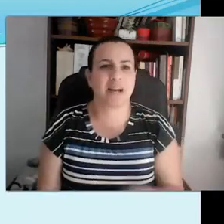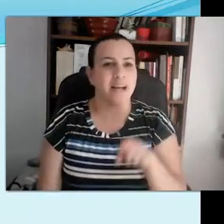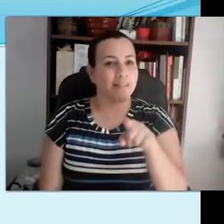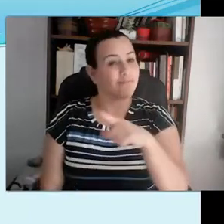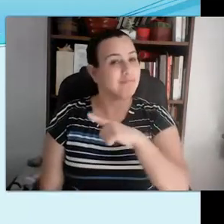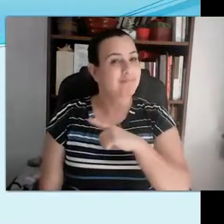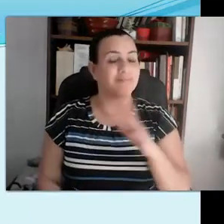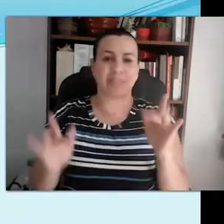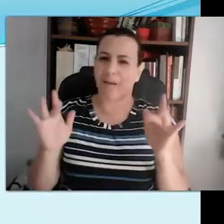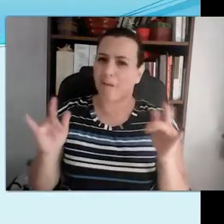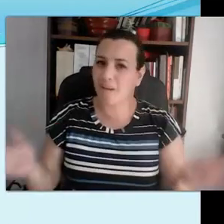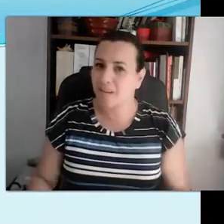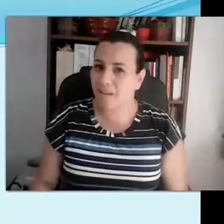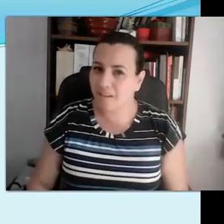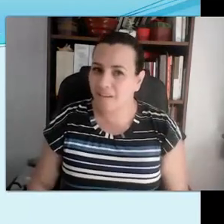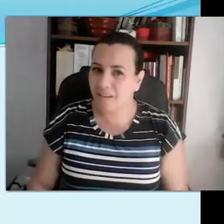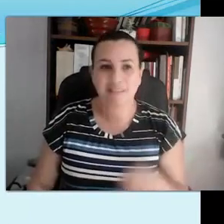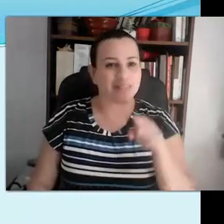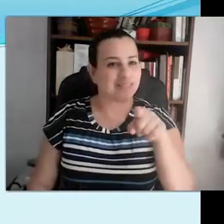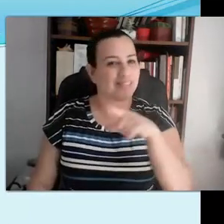Você tem namorado?